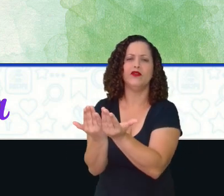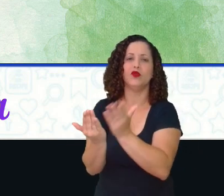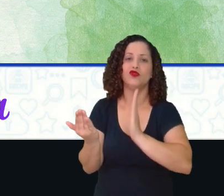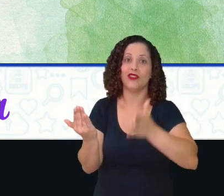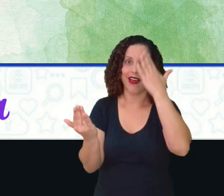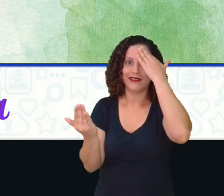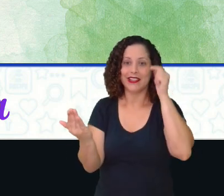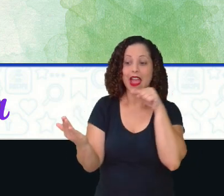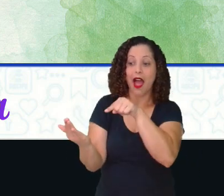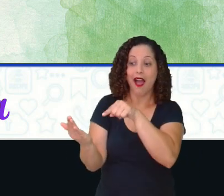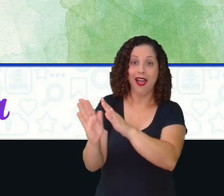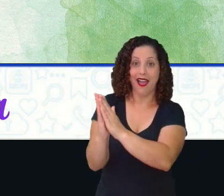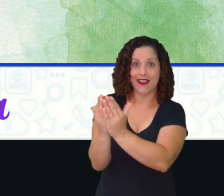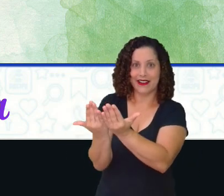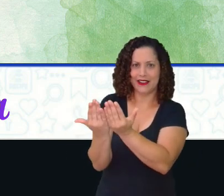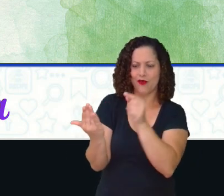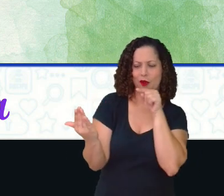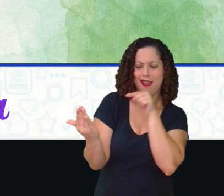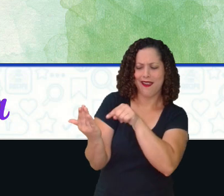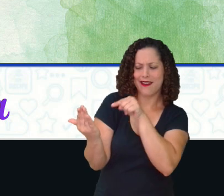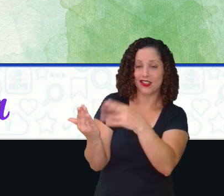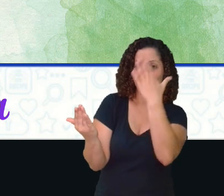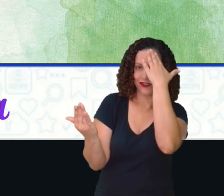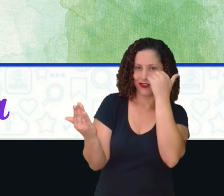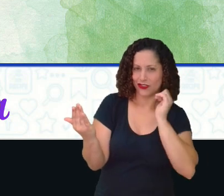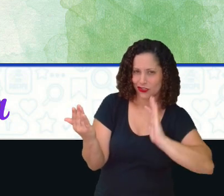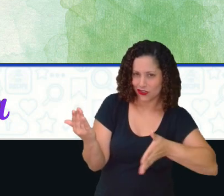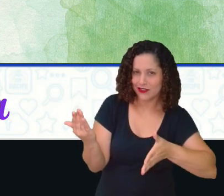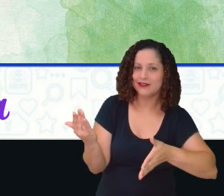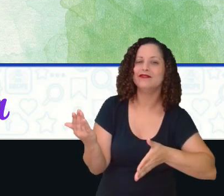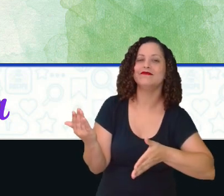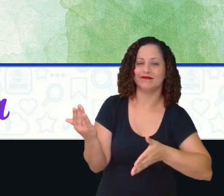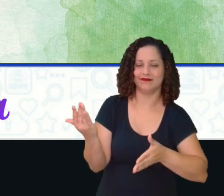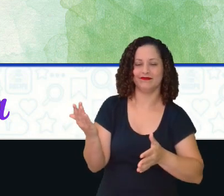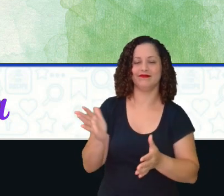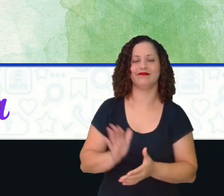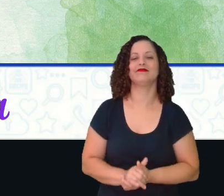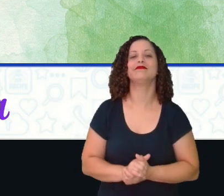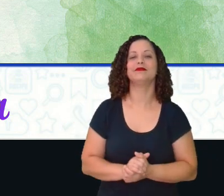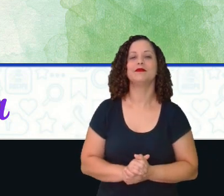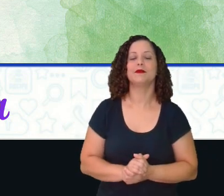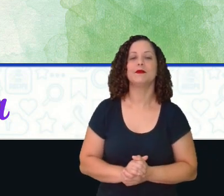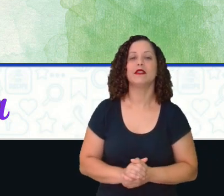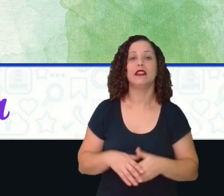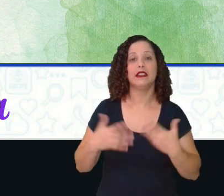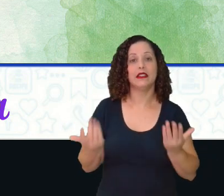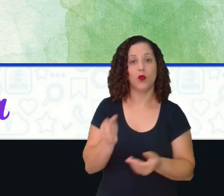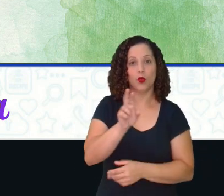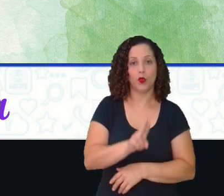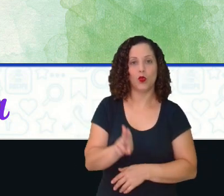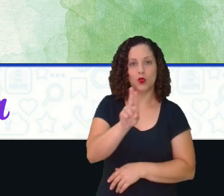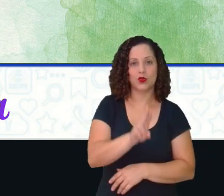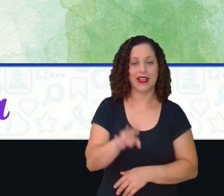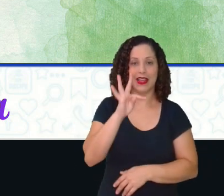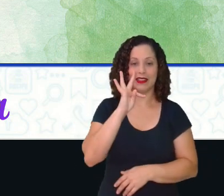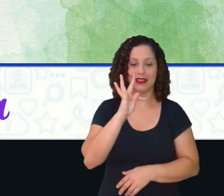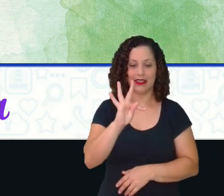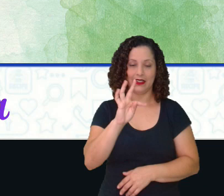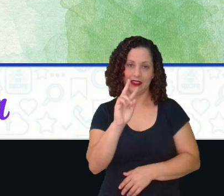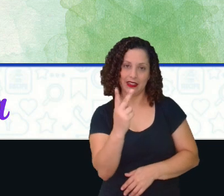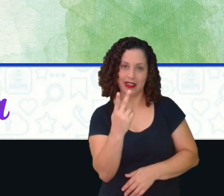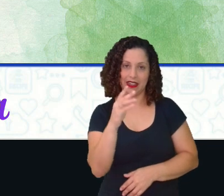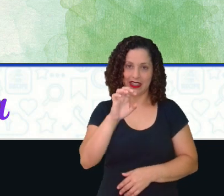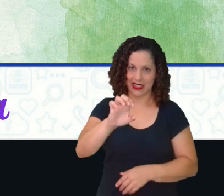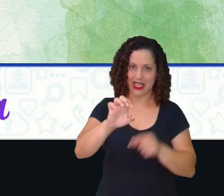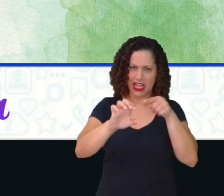sabe de qual livro se trata, né? Do qual livro se trata. Então, por isso que a gente usa artigo definido.